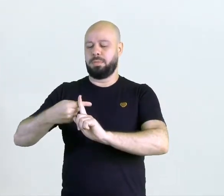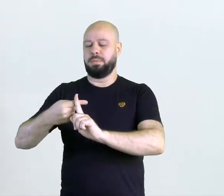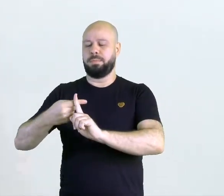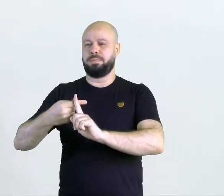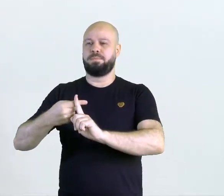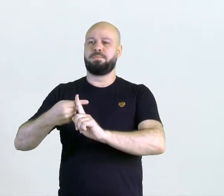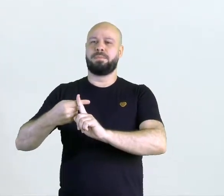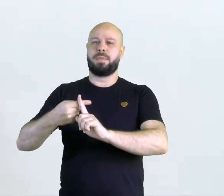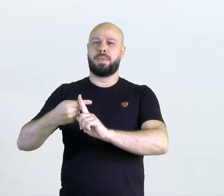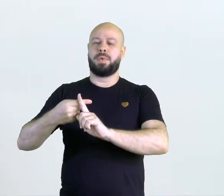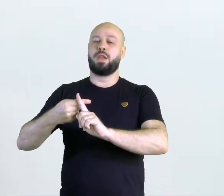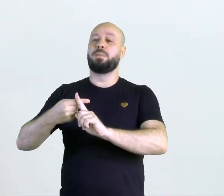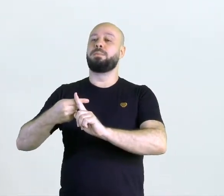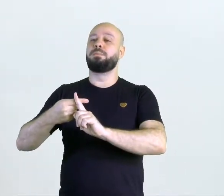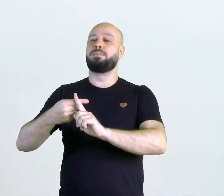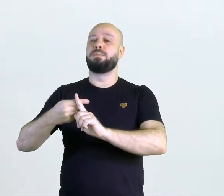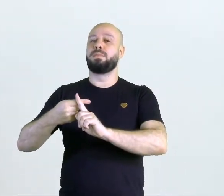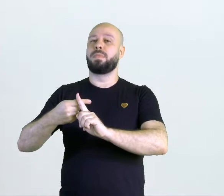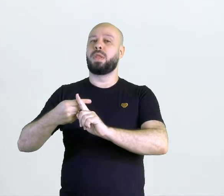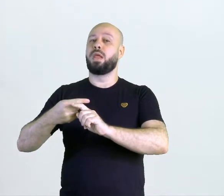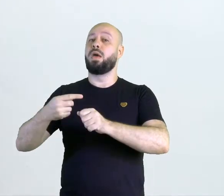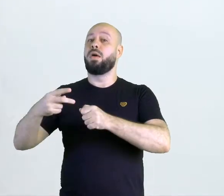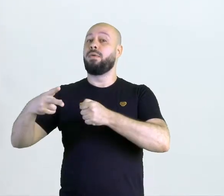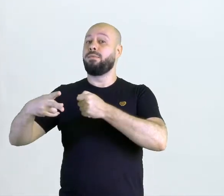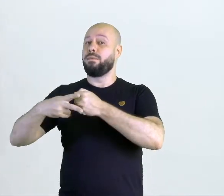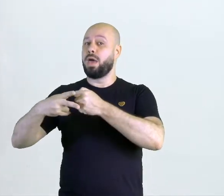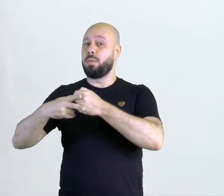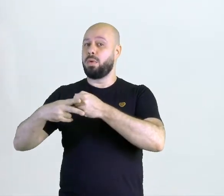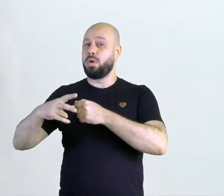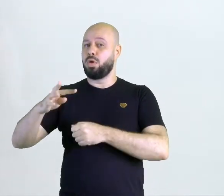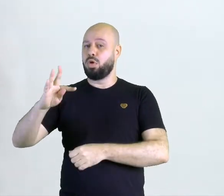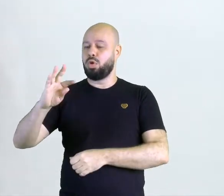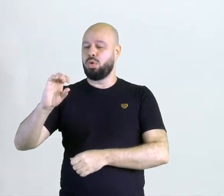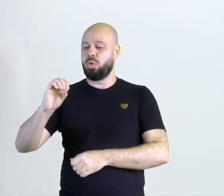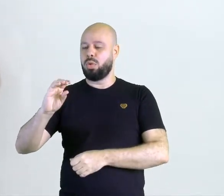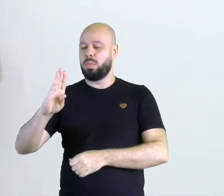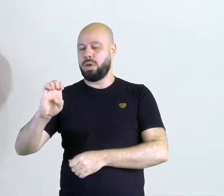mais o verbo to be